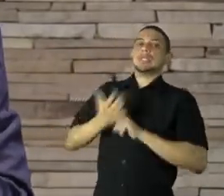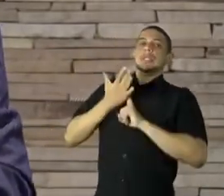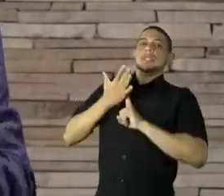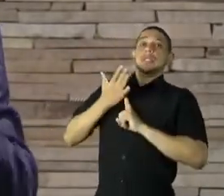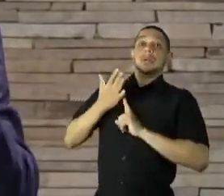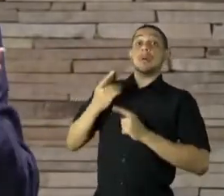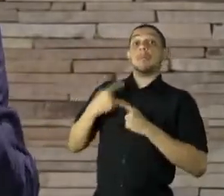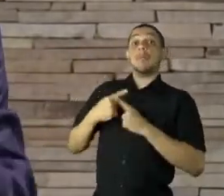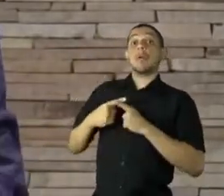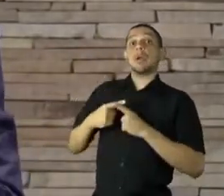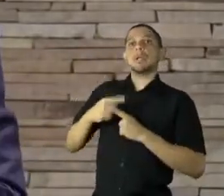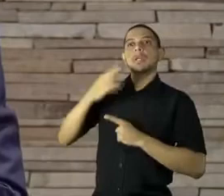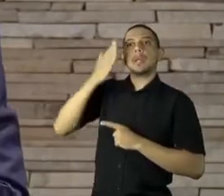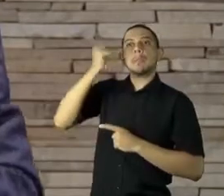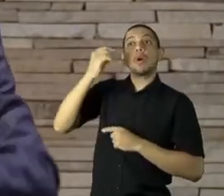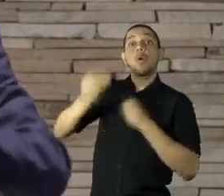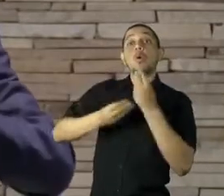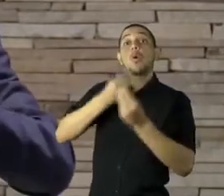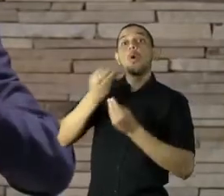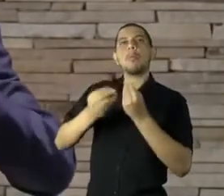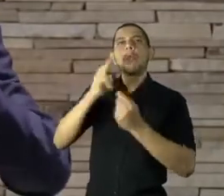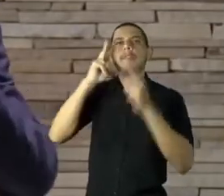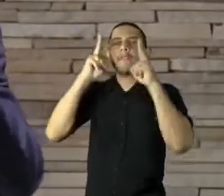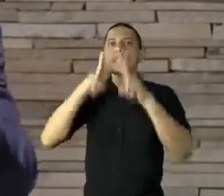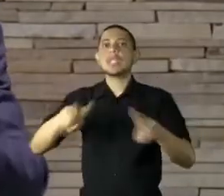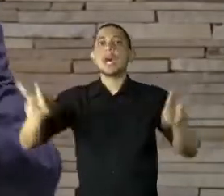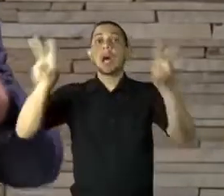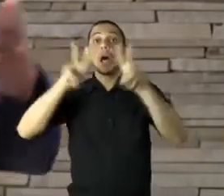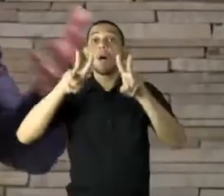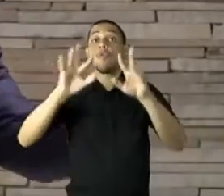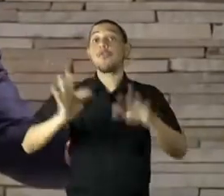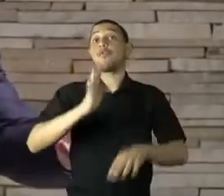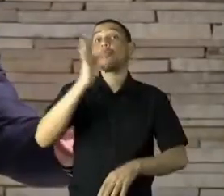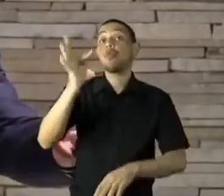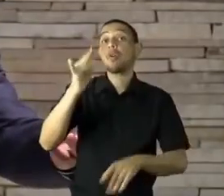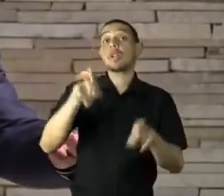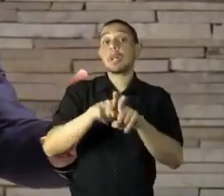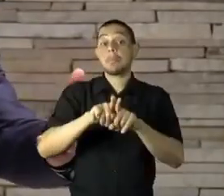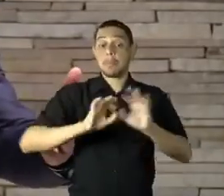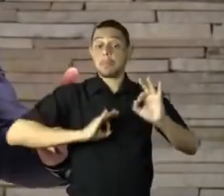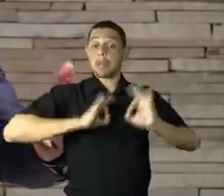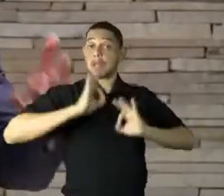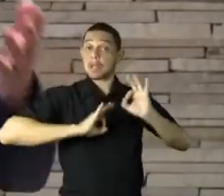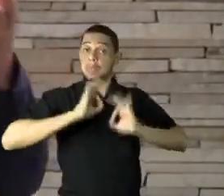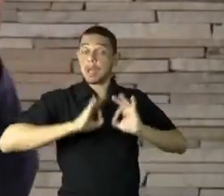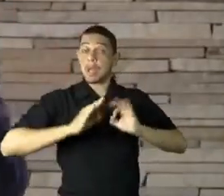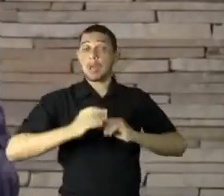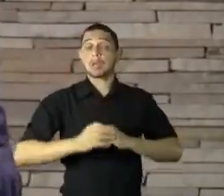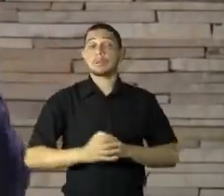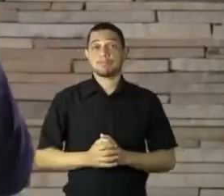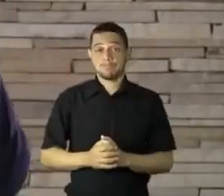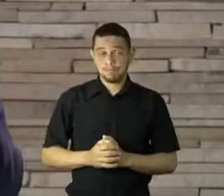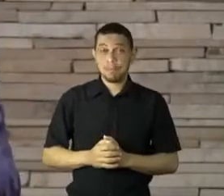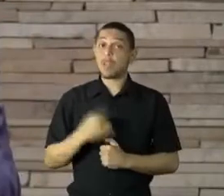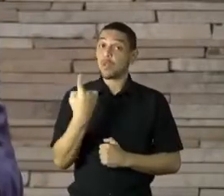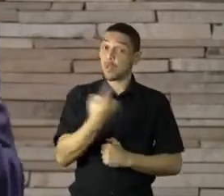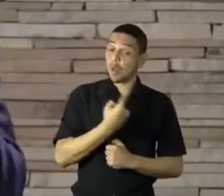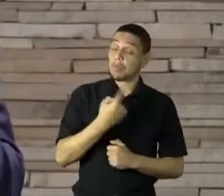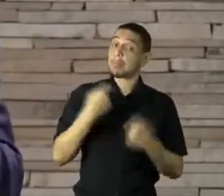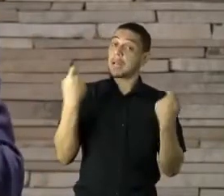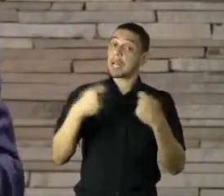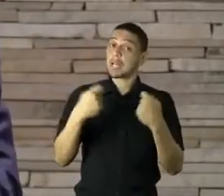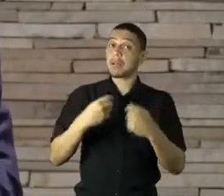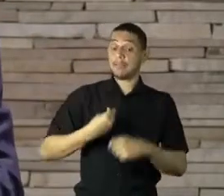impactar a nossa visão de futuro e impactar a a nossa agenda e o nosso planejamento nós precisamos